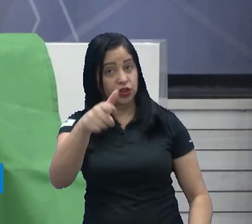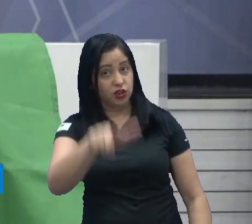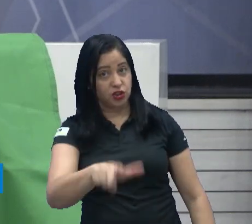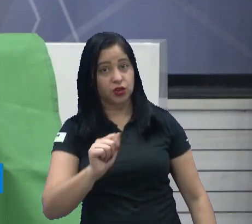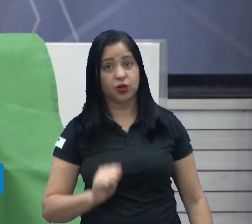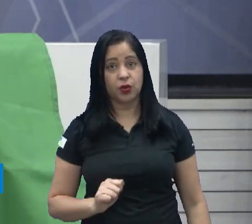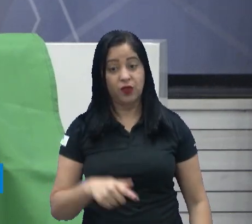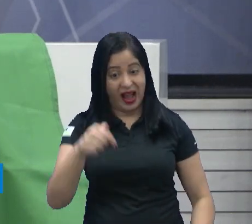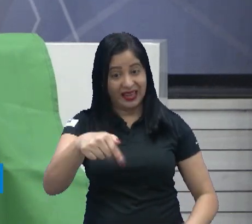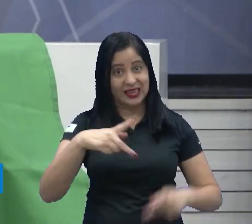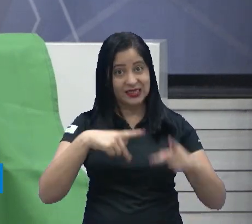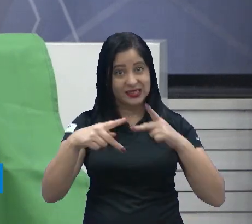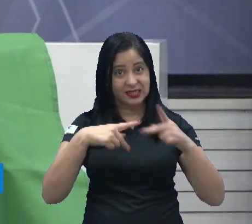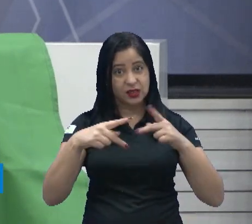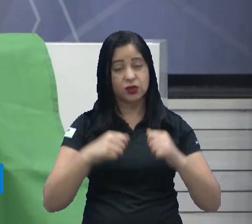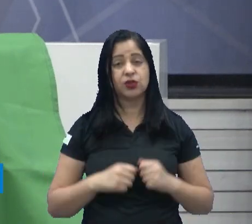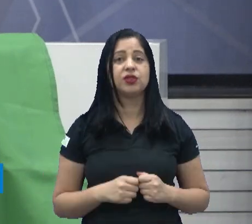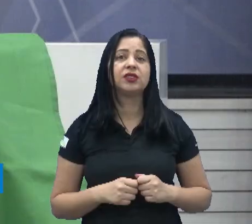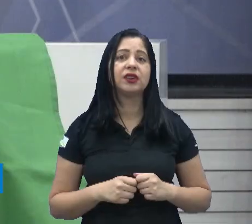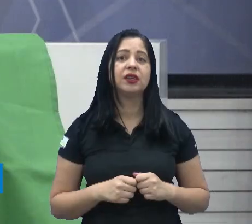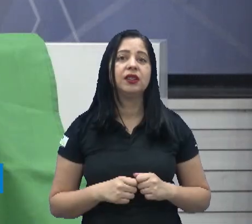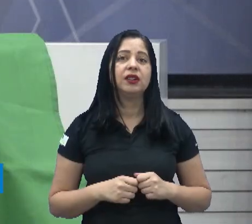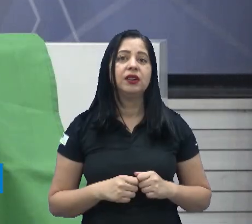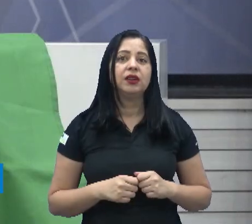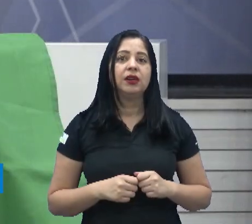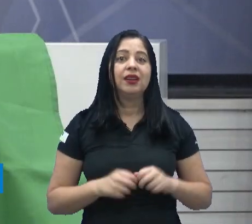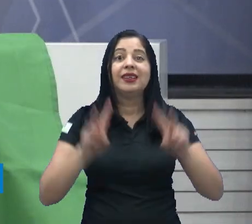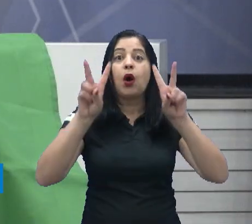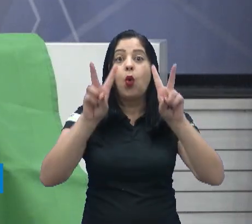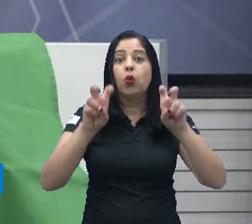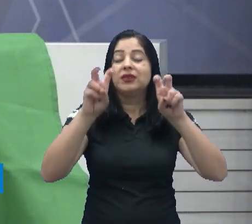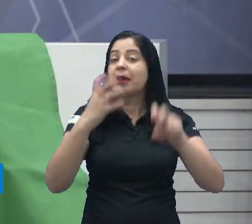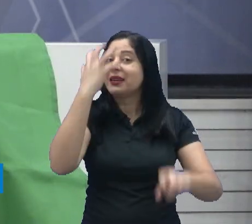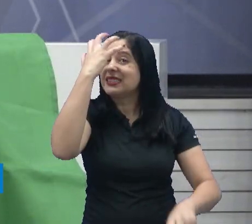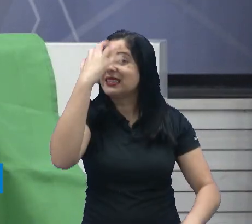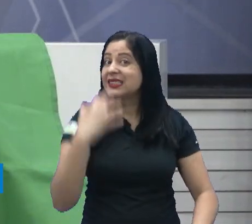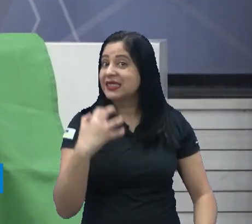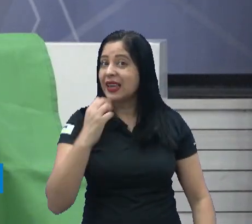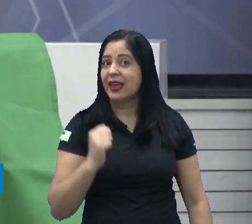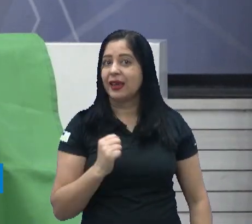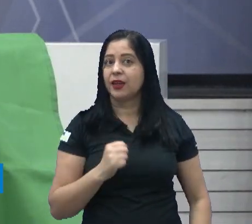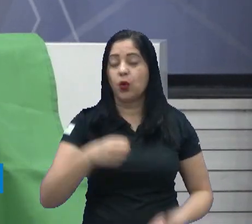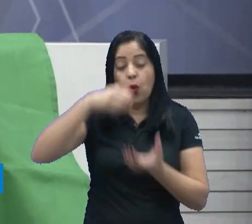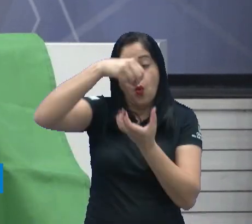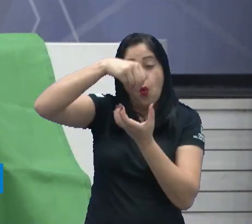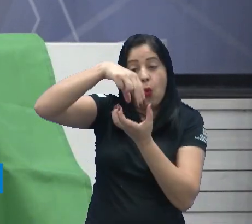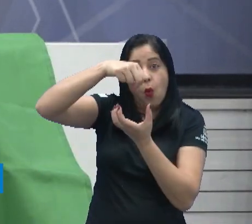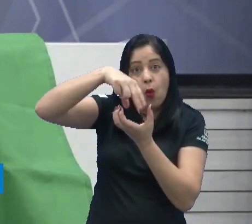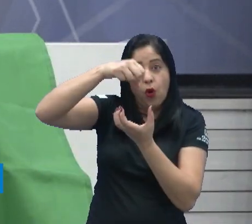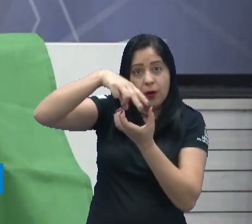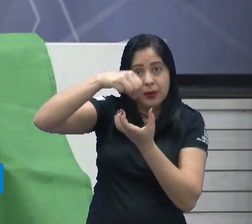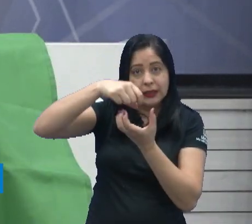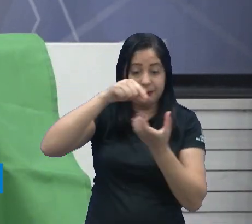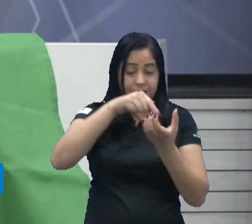para São José, nós temos um assunto muito sério, referente à Urbã e os funcionários da